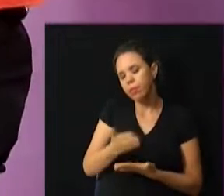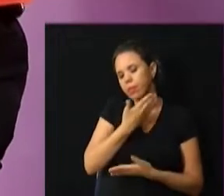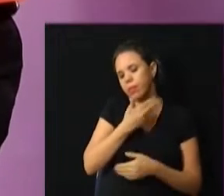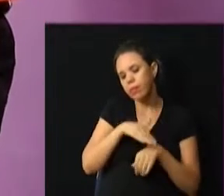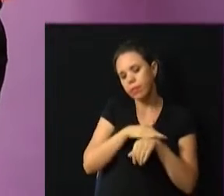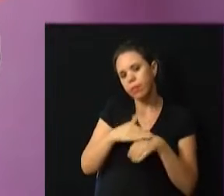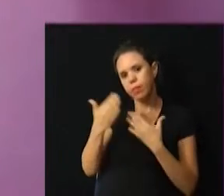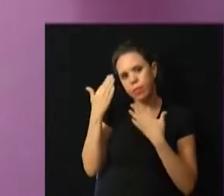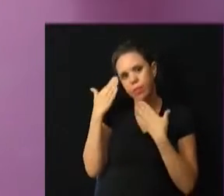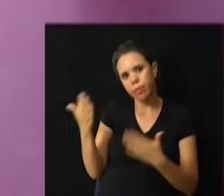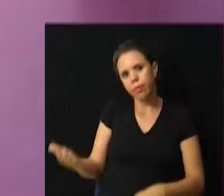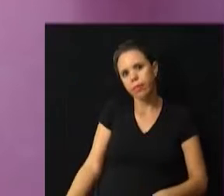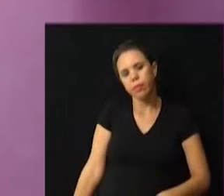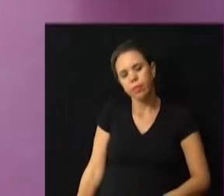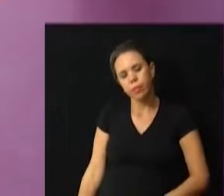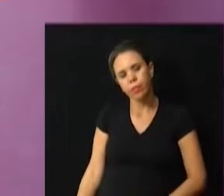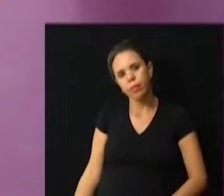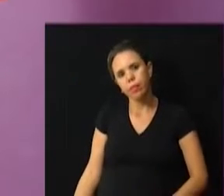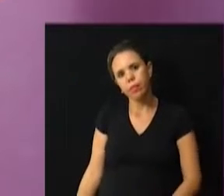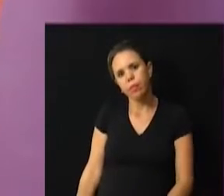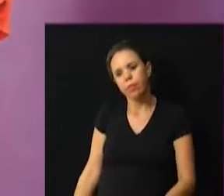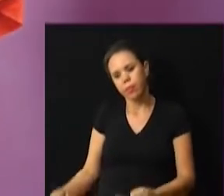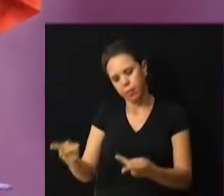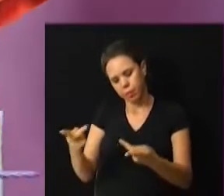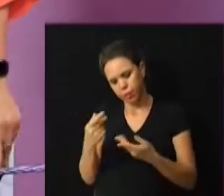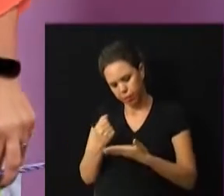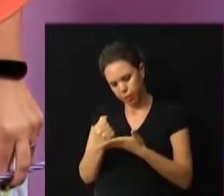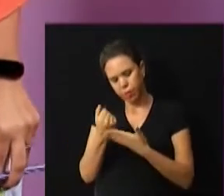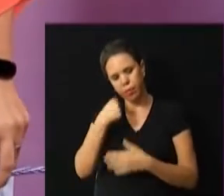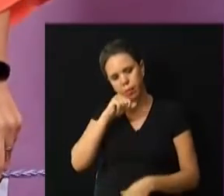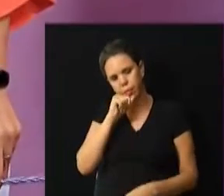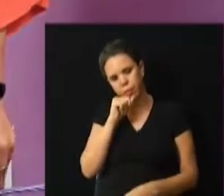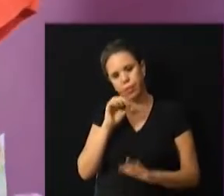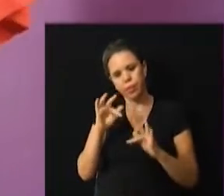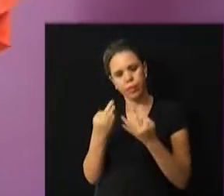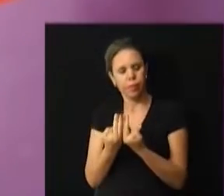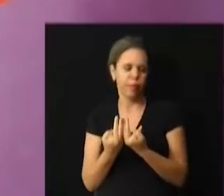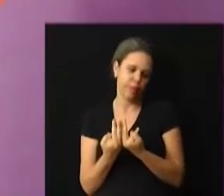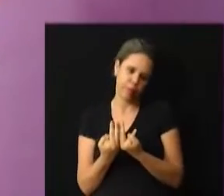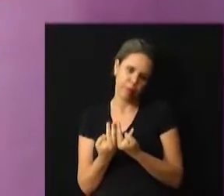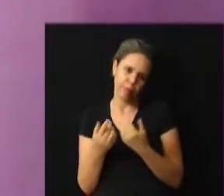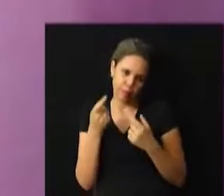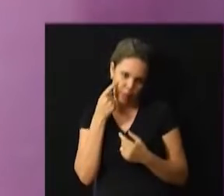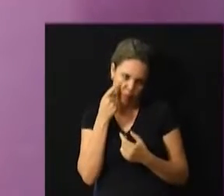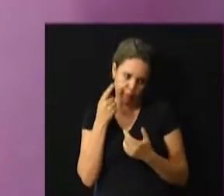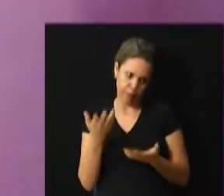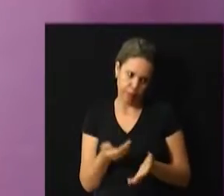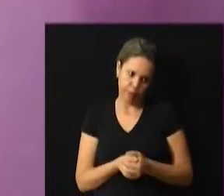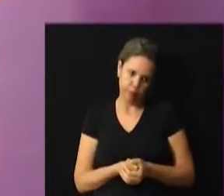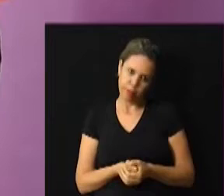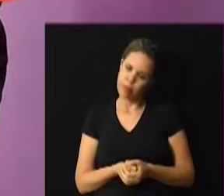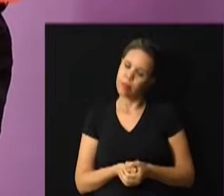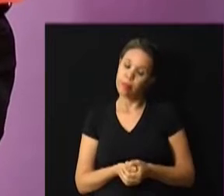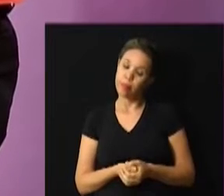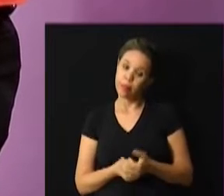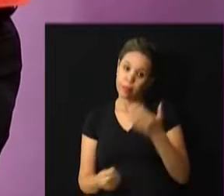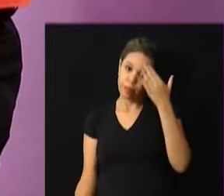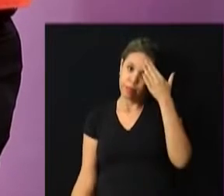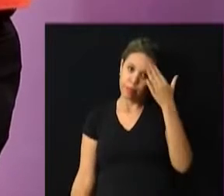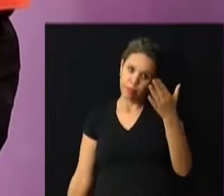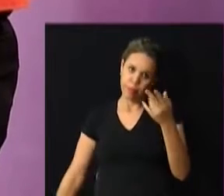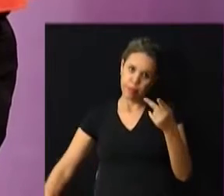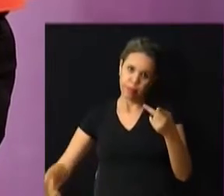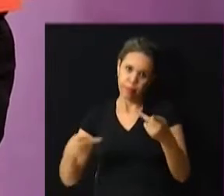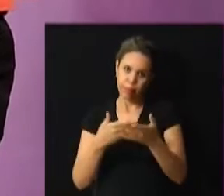começar a nossa conversa, muito obrigada, viu, por aceitar o nosso convite e ajudar a mamãe e papai que está assistindo a gente nesse momento.